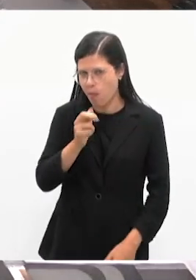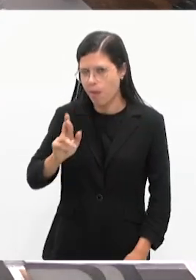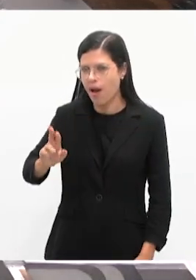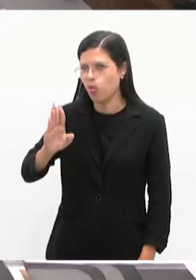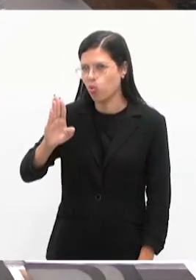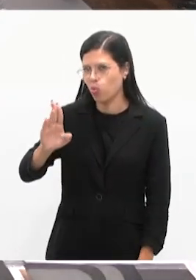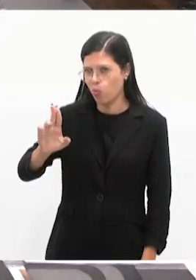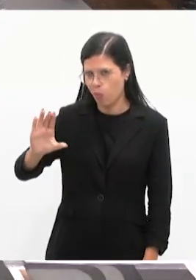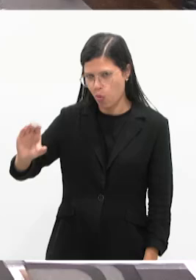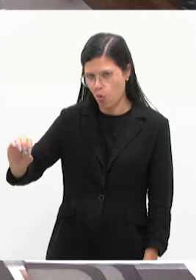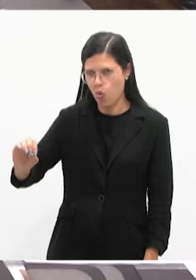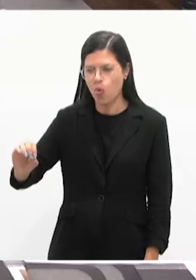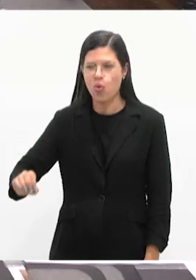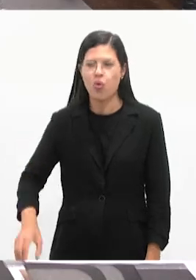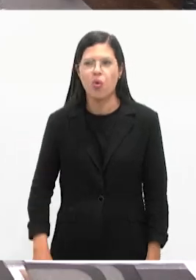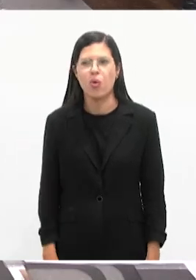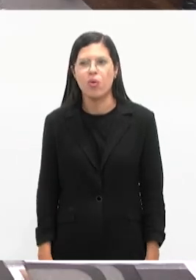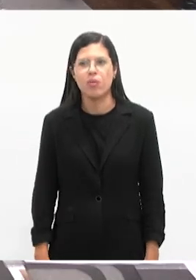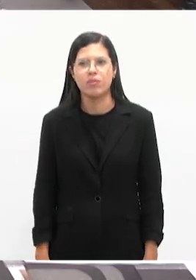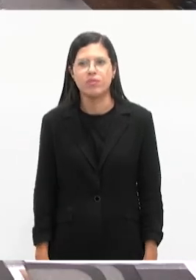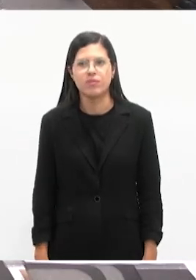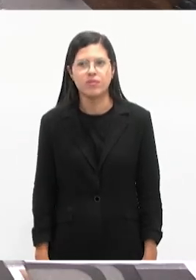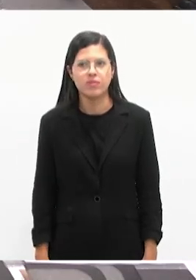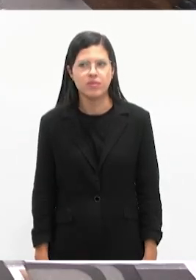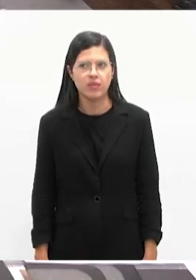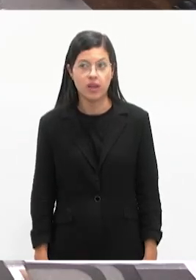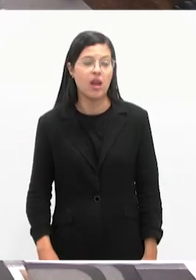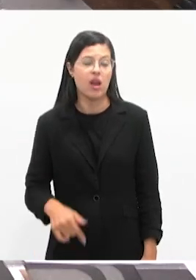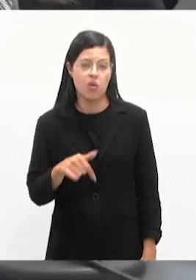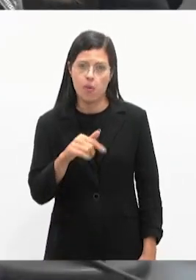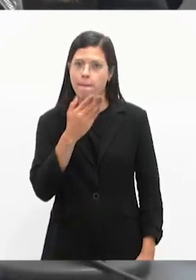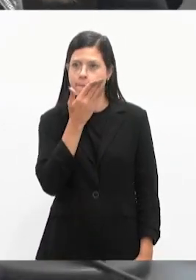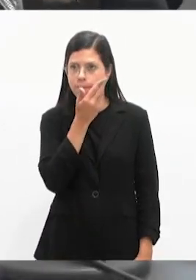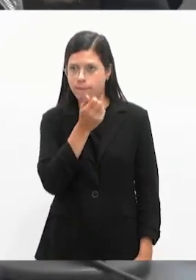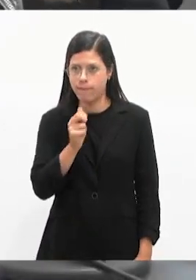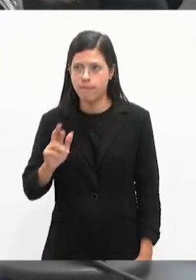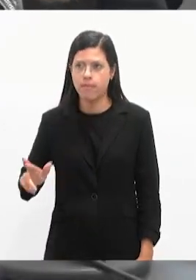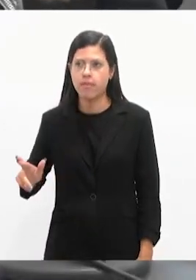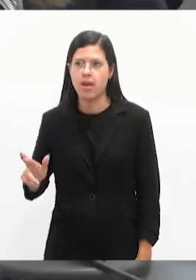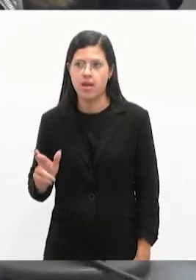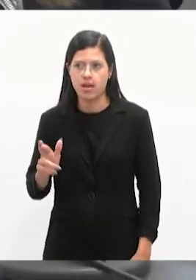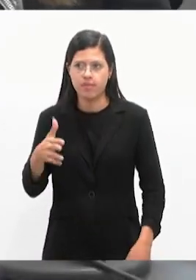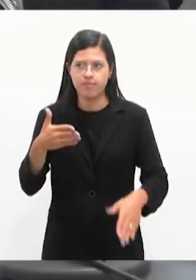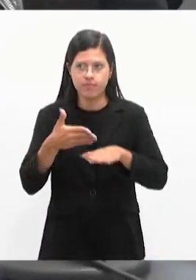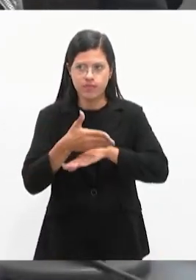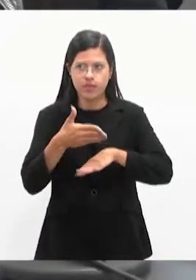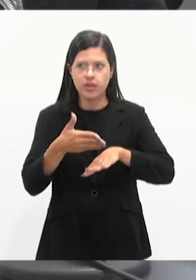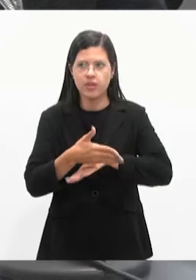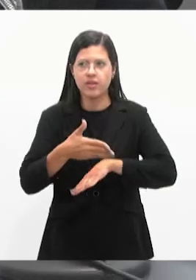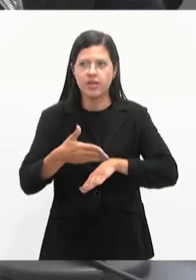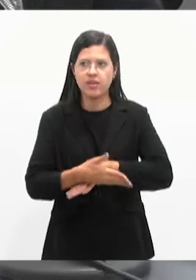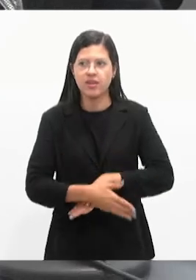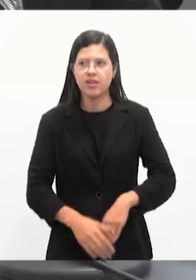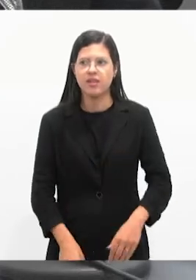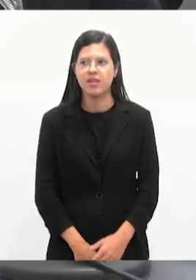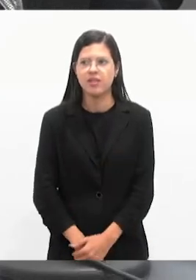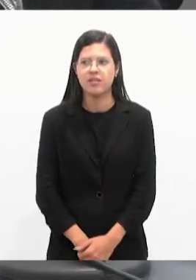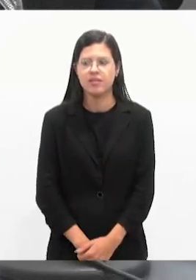Buco. importantes, como da banda Rolling Stones. Então, ele é bem Banda Rolling frequentado.